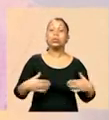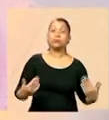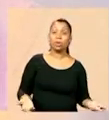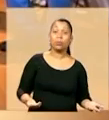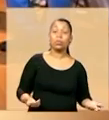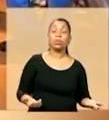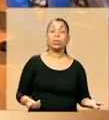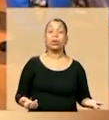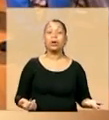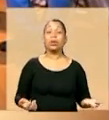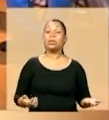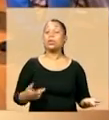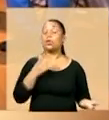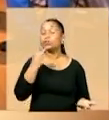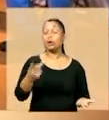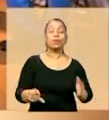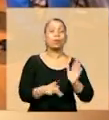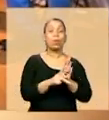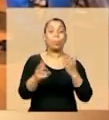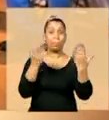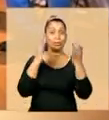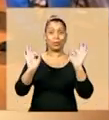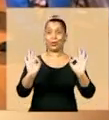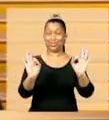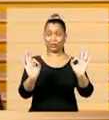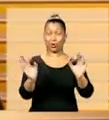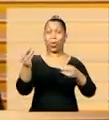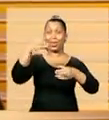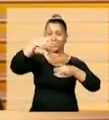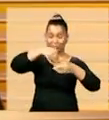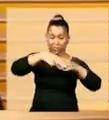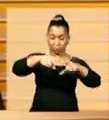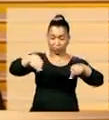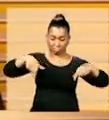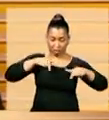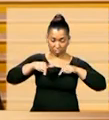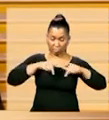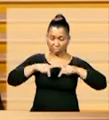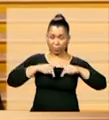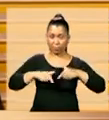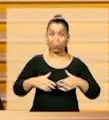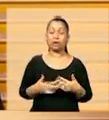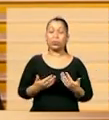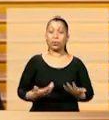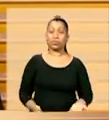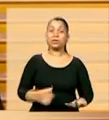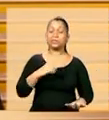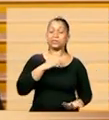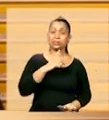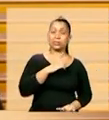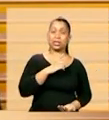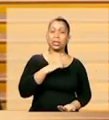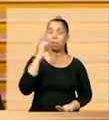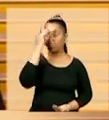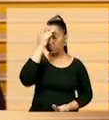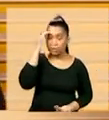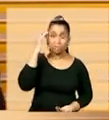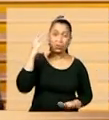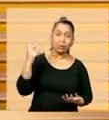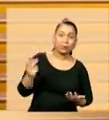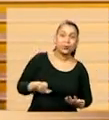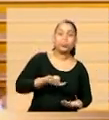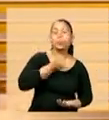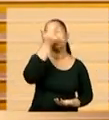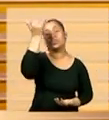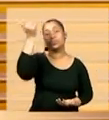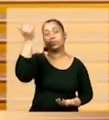gente não está citando nem a parte psicológica da coisa, né? Sim. Dentro do ambiente de trabalho, você ter um colega que se